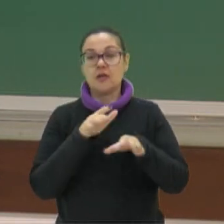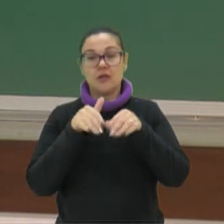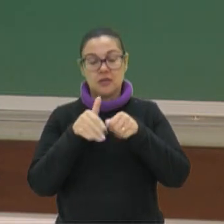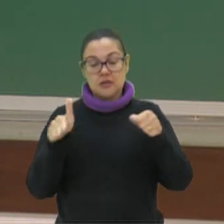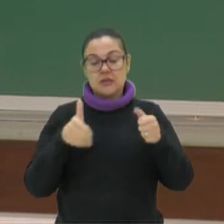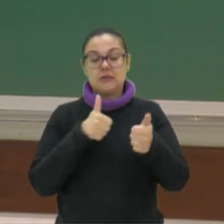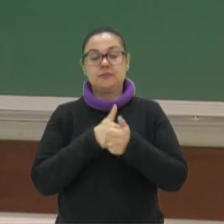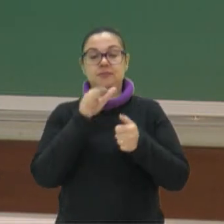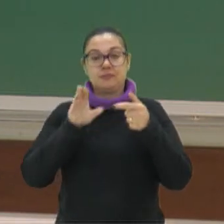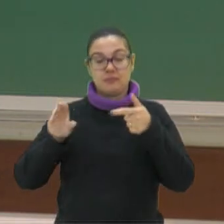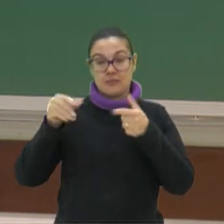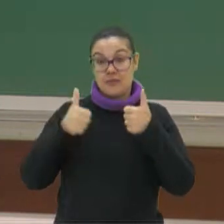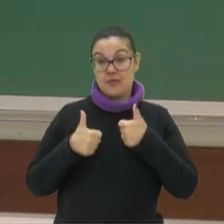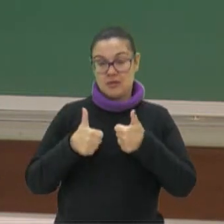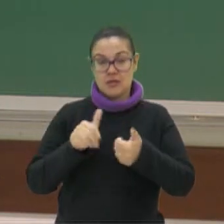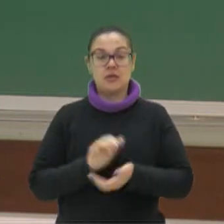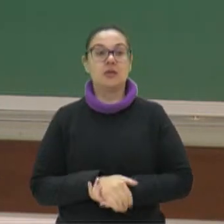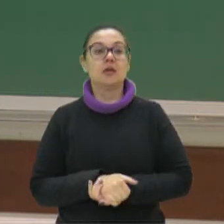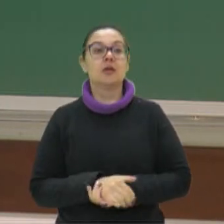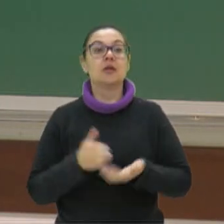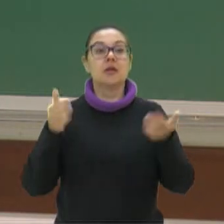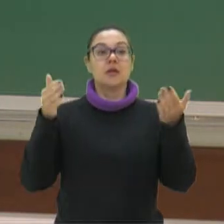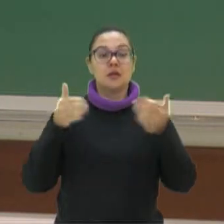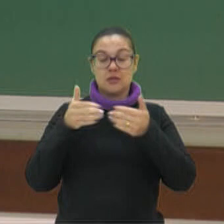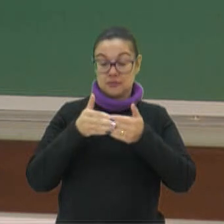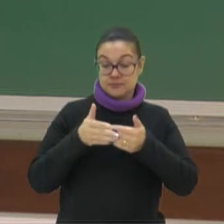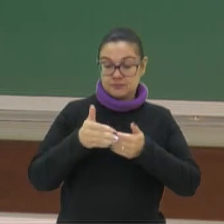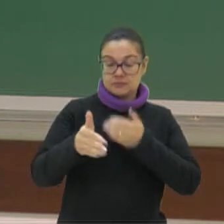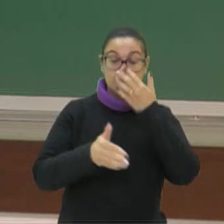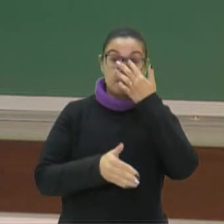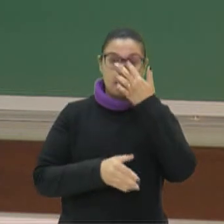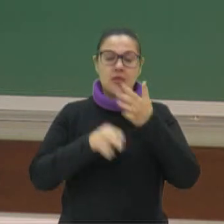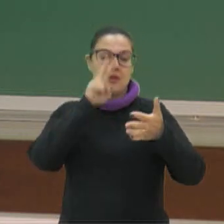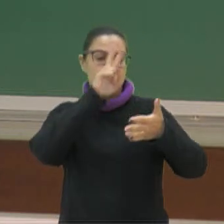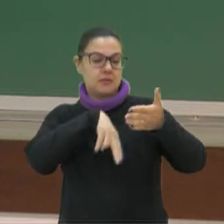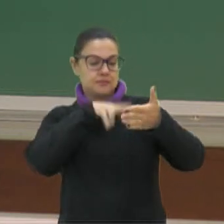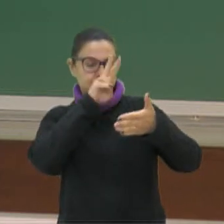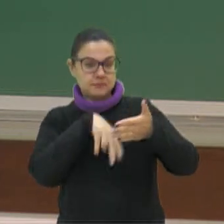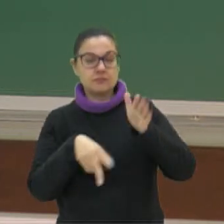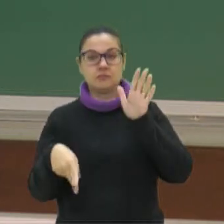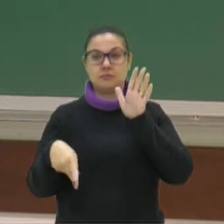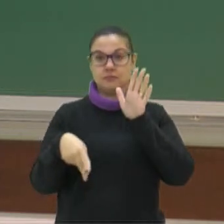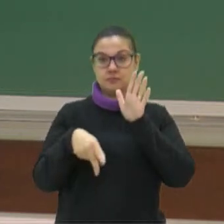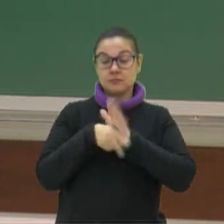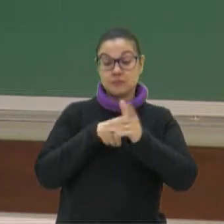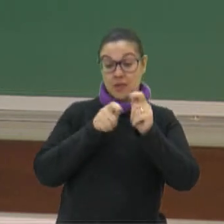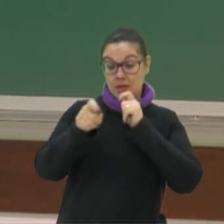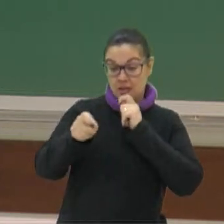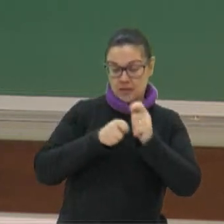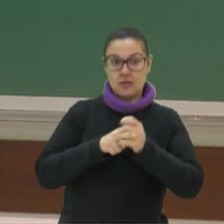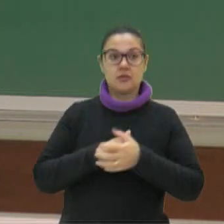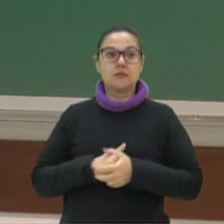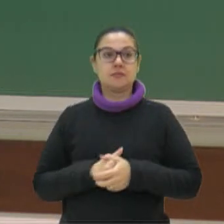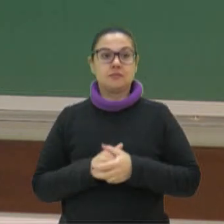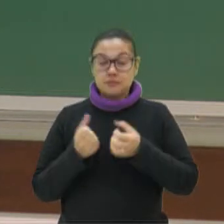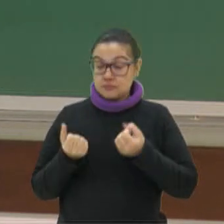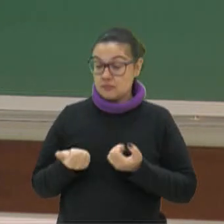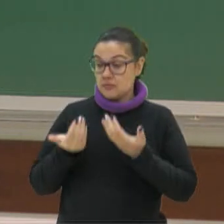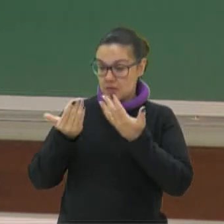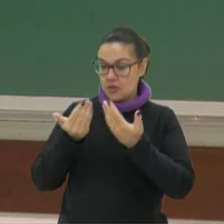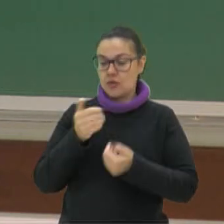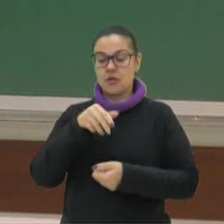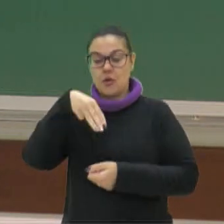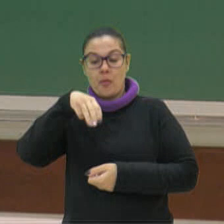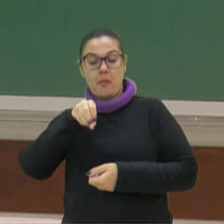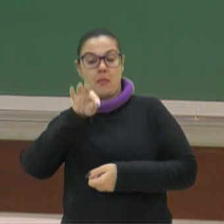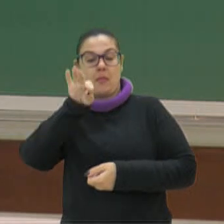mais próximo à oralidade, beleza? Pessoal, agora a gente vai continuar lendo ainda a entrevista do Gilberto Gil, que ele forneceu, ele deu essa entrevista para o